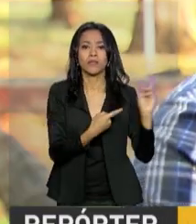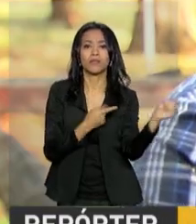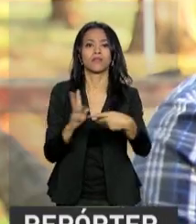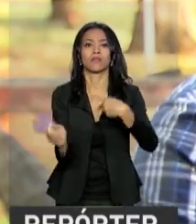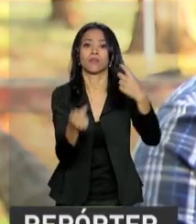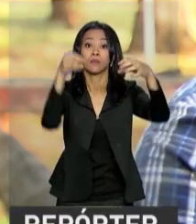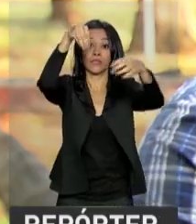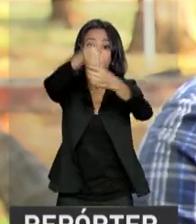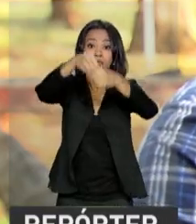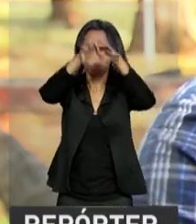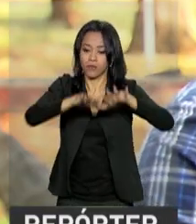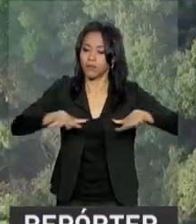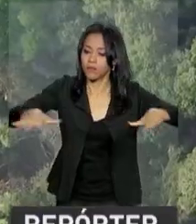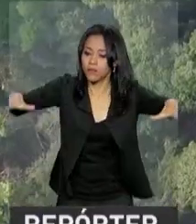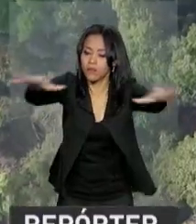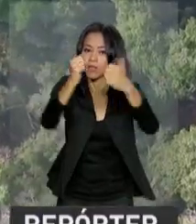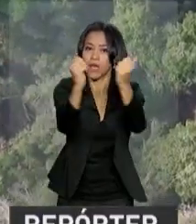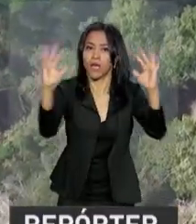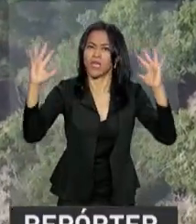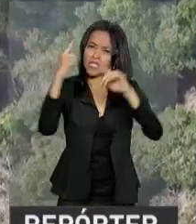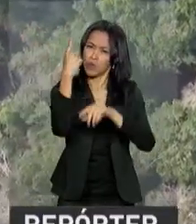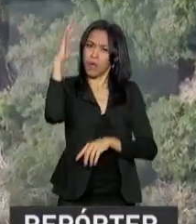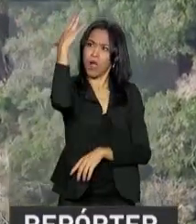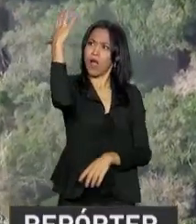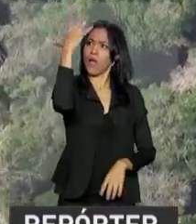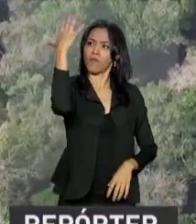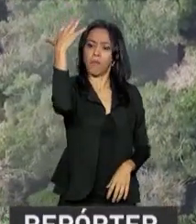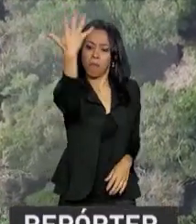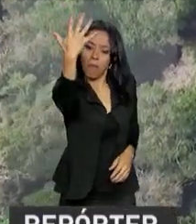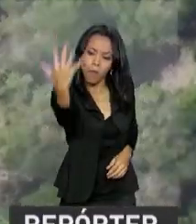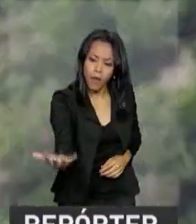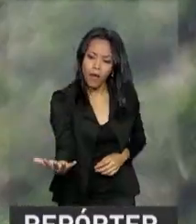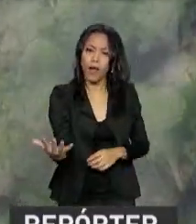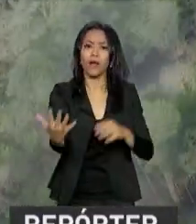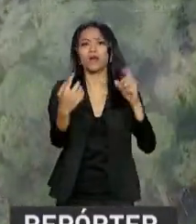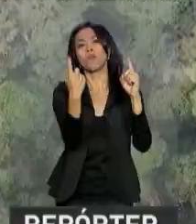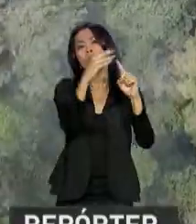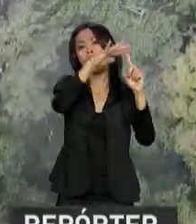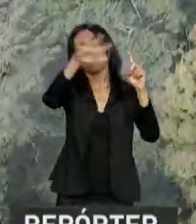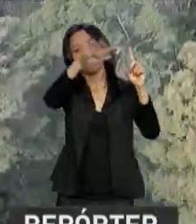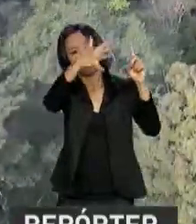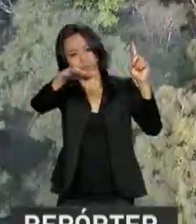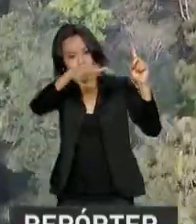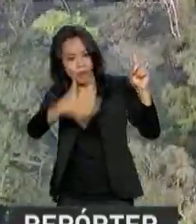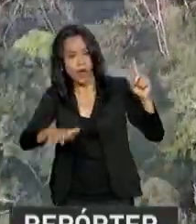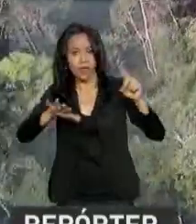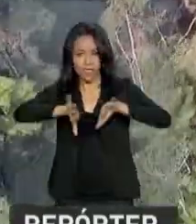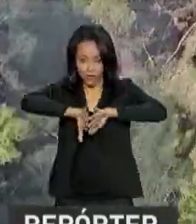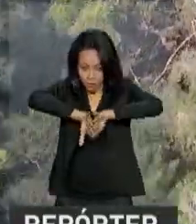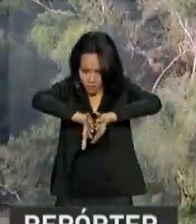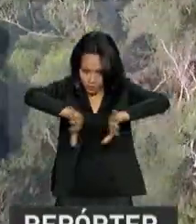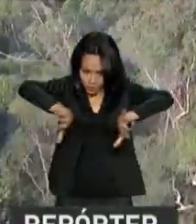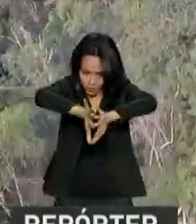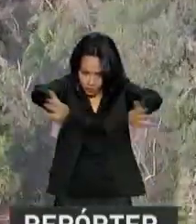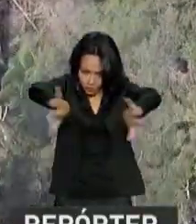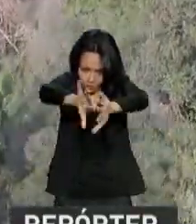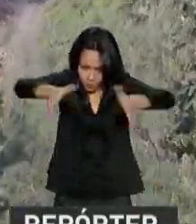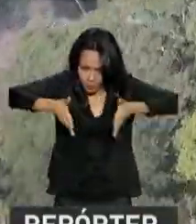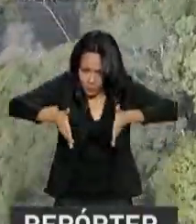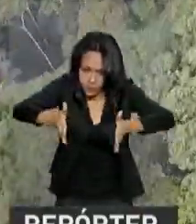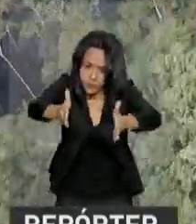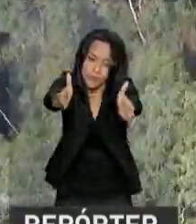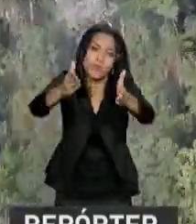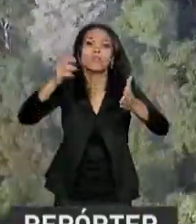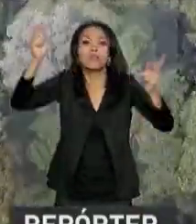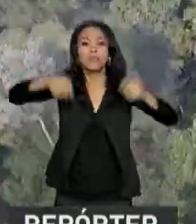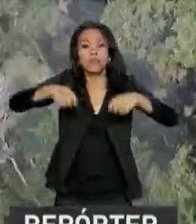Conseguimos a cada movimento, se uma árvore caiu, se uma árvore perdeu as folhas, se uma trilha foi aberta, se um pátio foi aberto. E